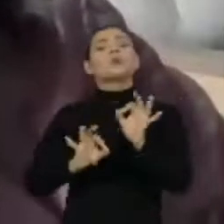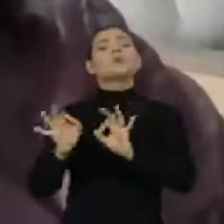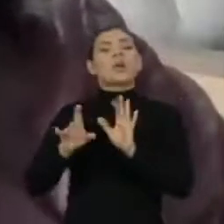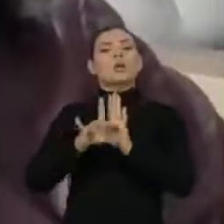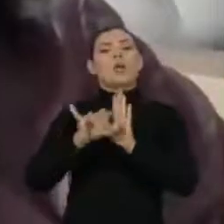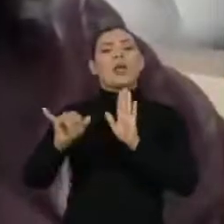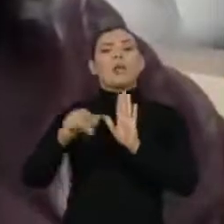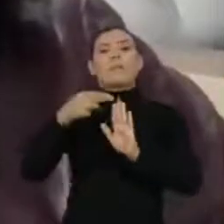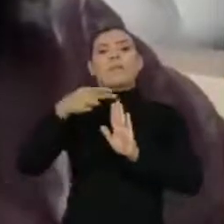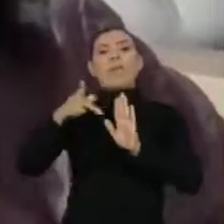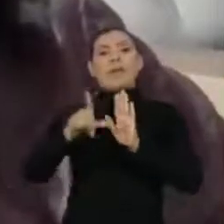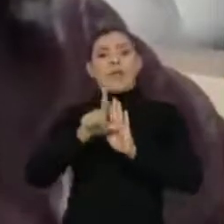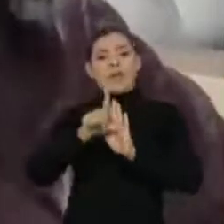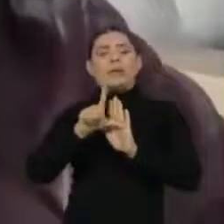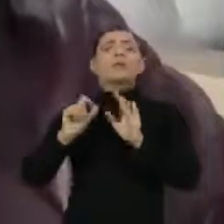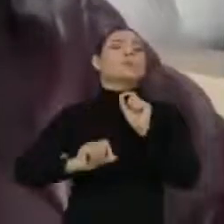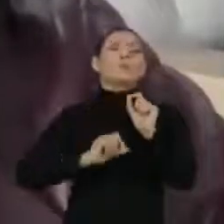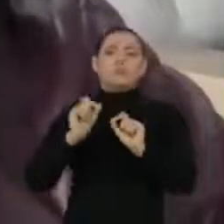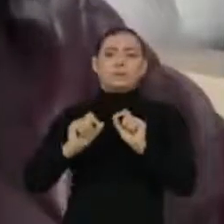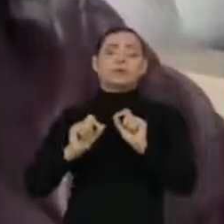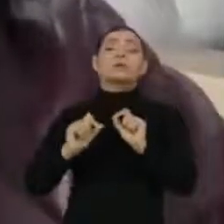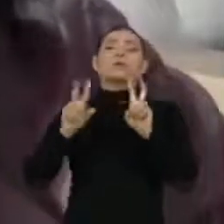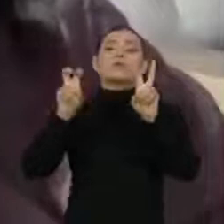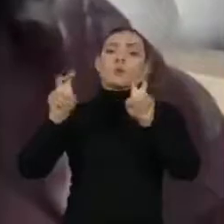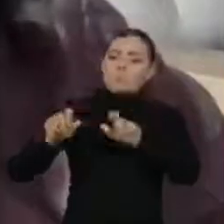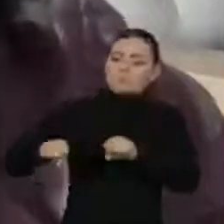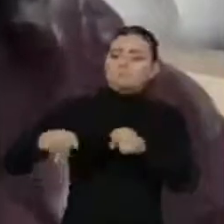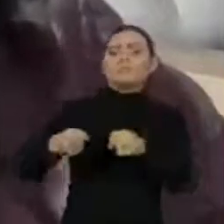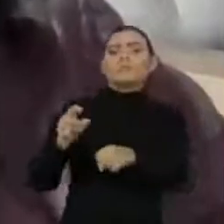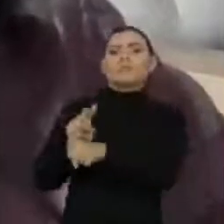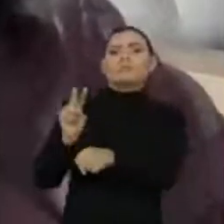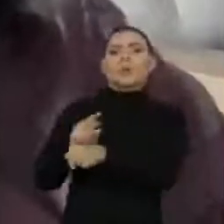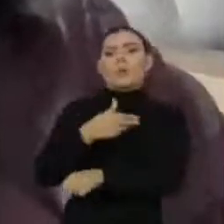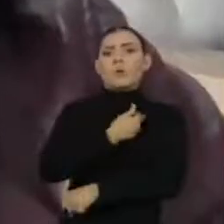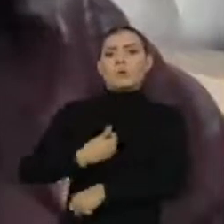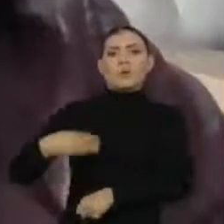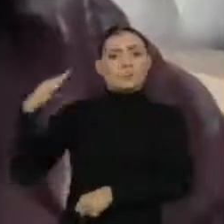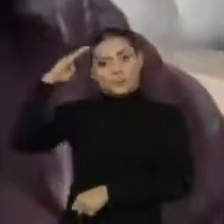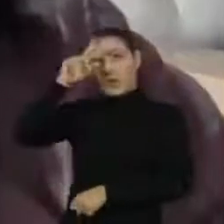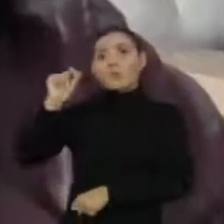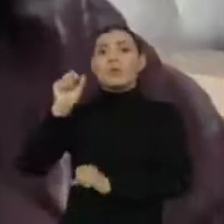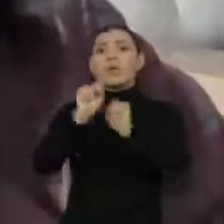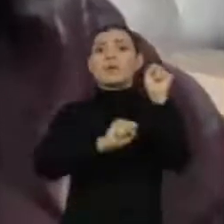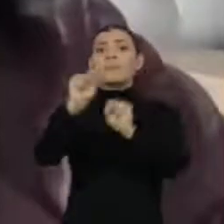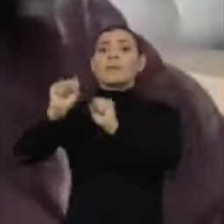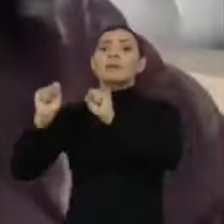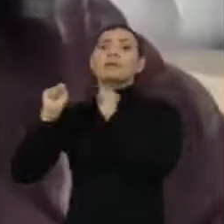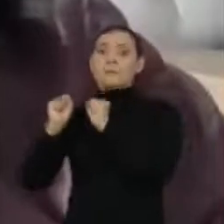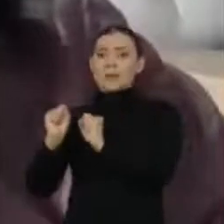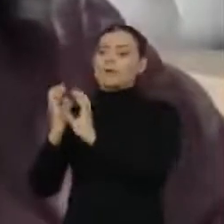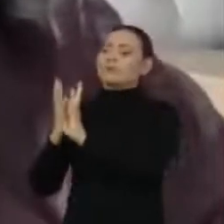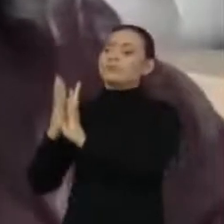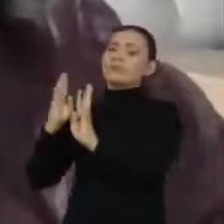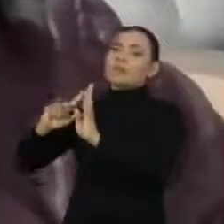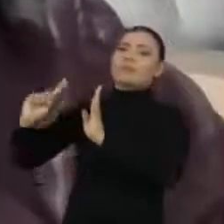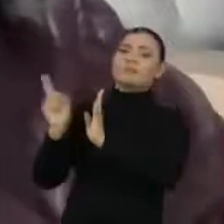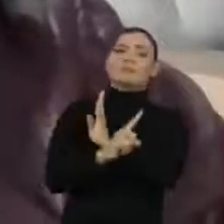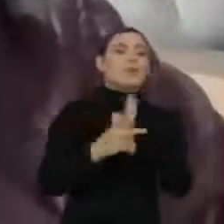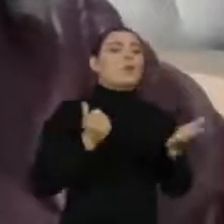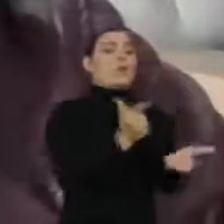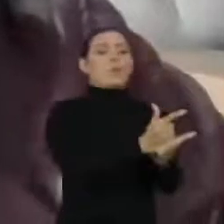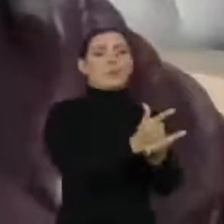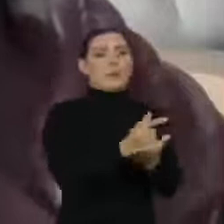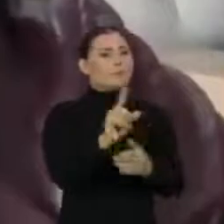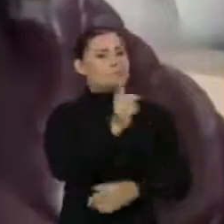lei encampado por algumas empresas e defendido pelo governo Bolsonaro para que empresas possam furar a fila da vacinação, né?